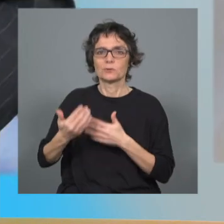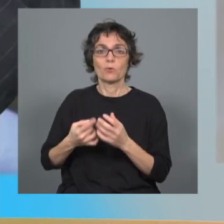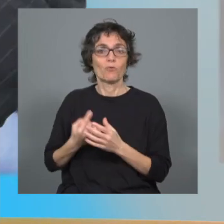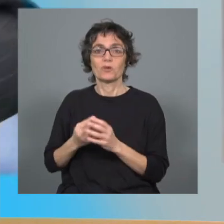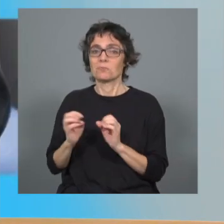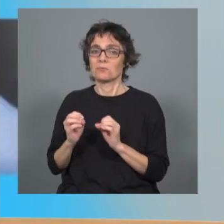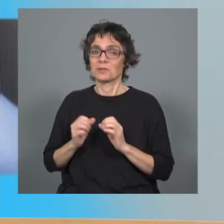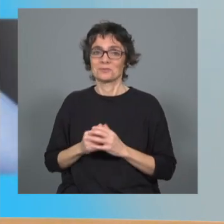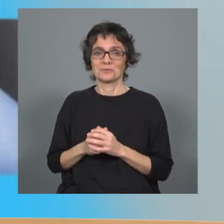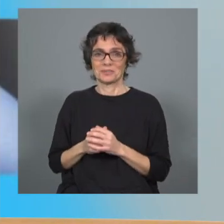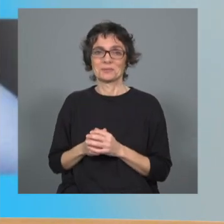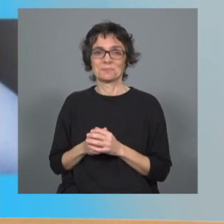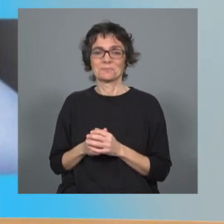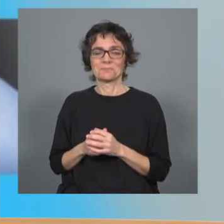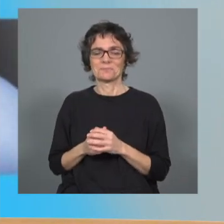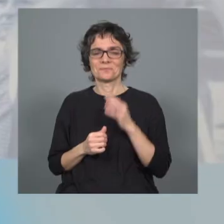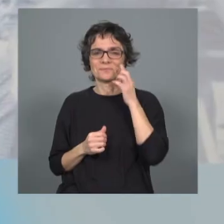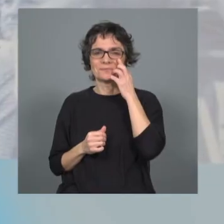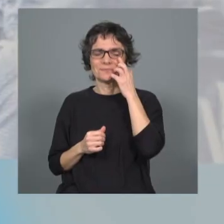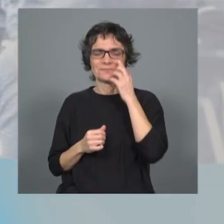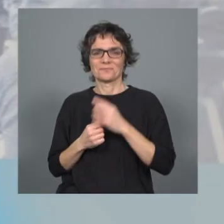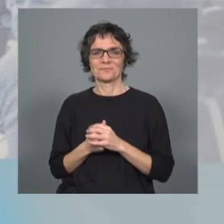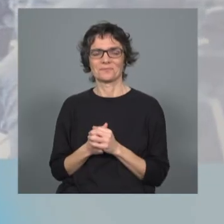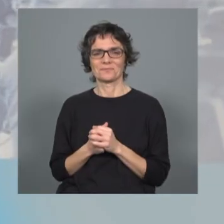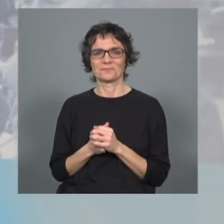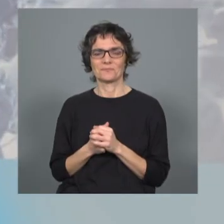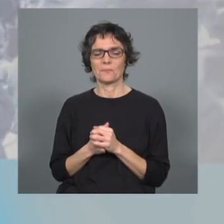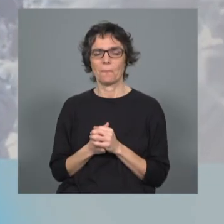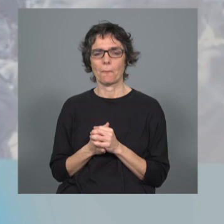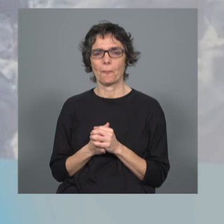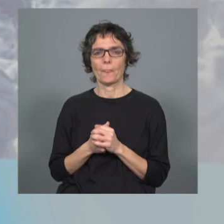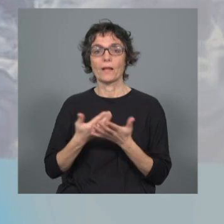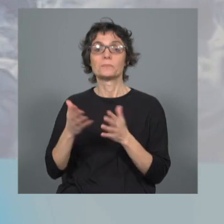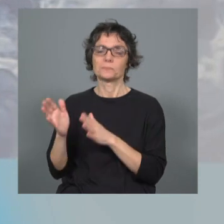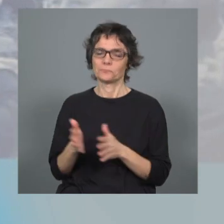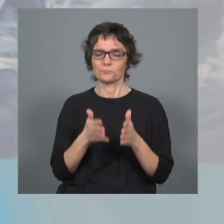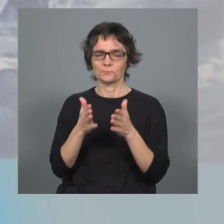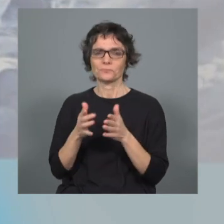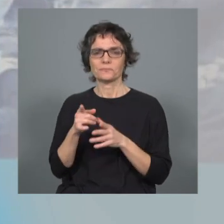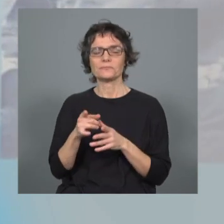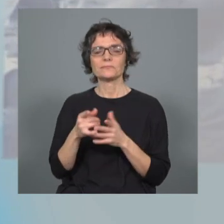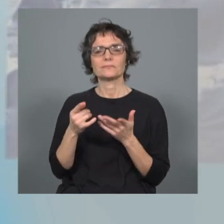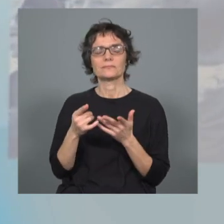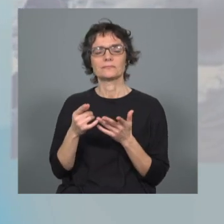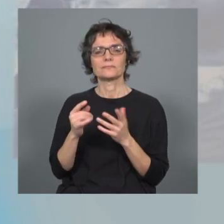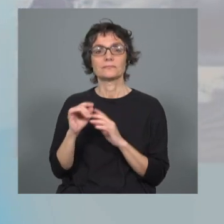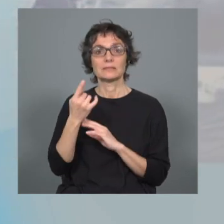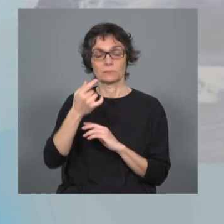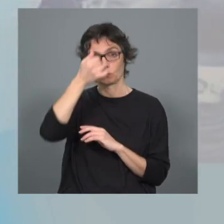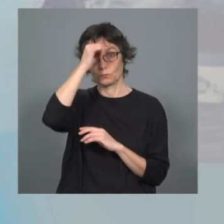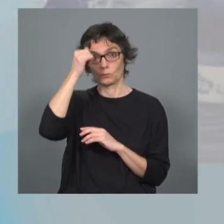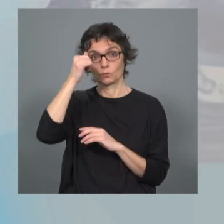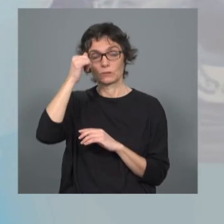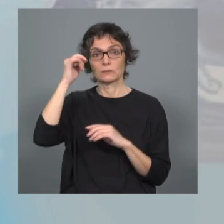função importante complementar. E vamos, enfim, ao essencial de cada um dos dias. Desde logo este Domingo de